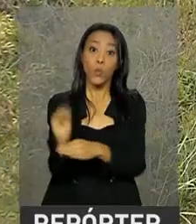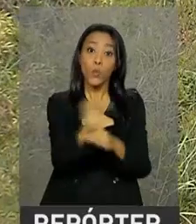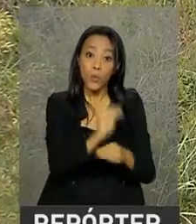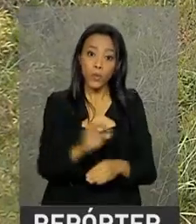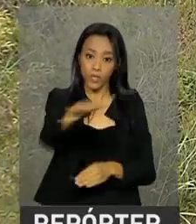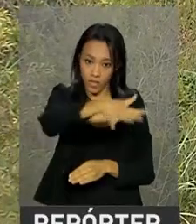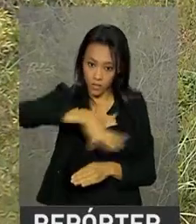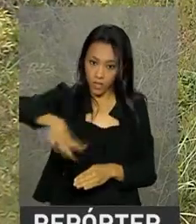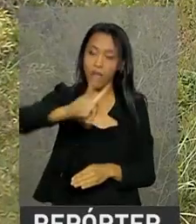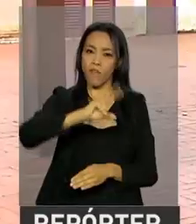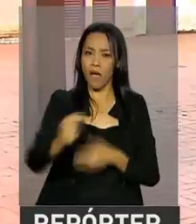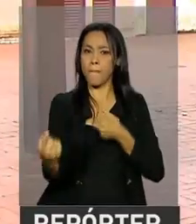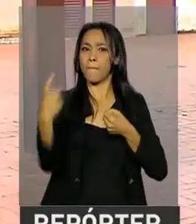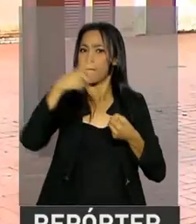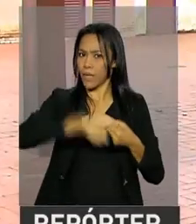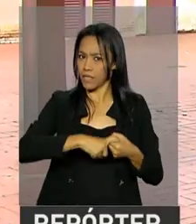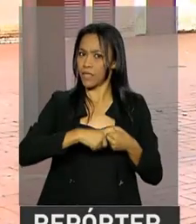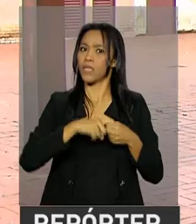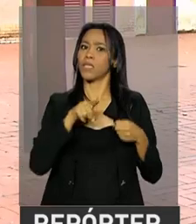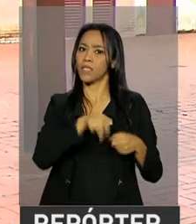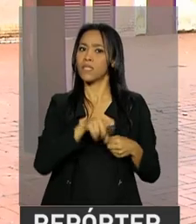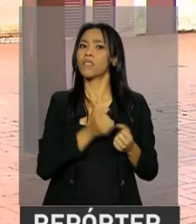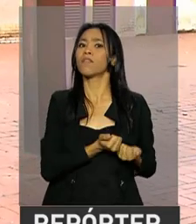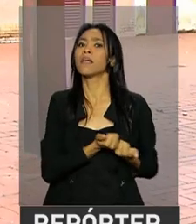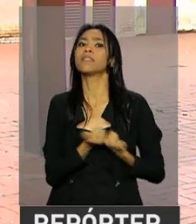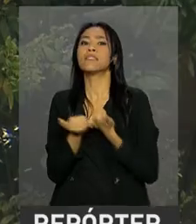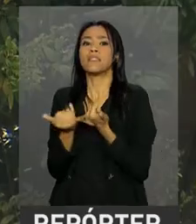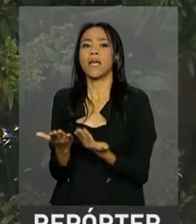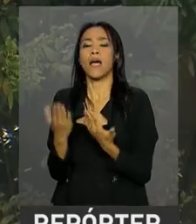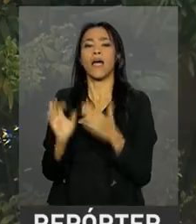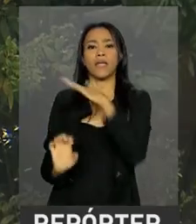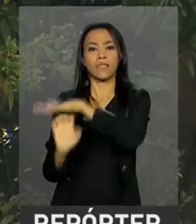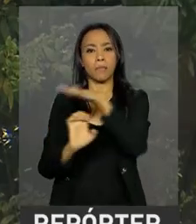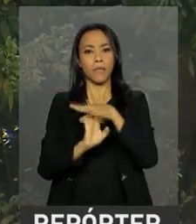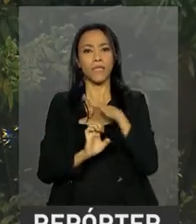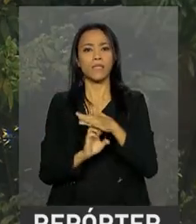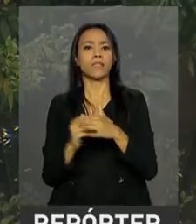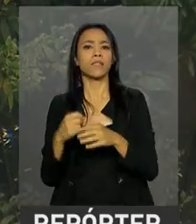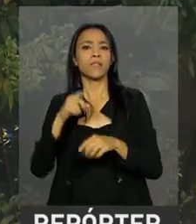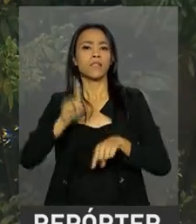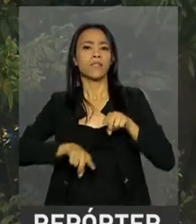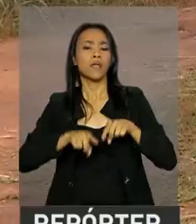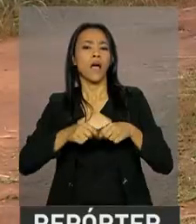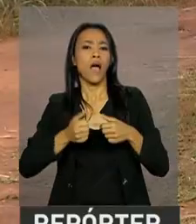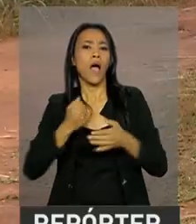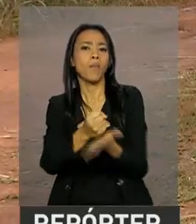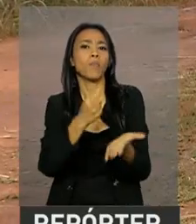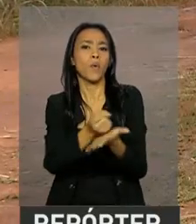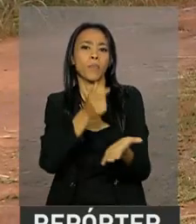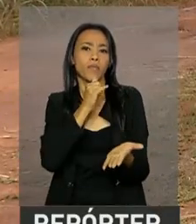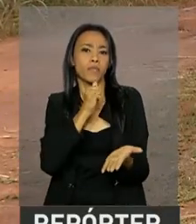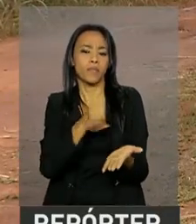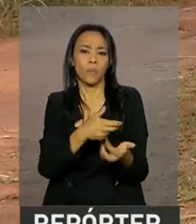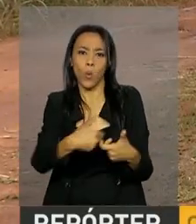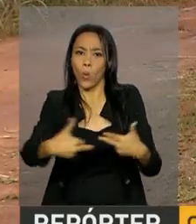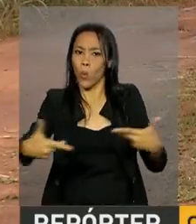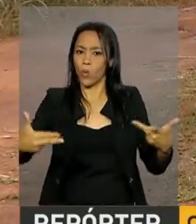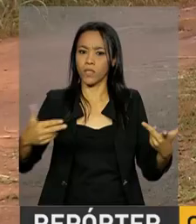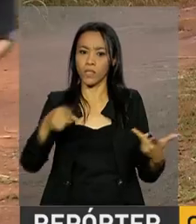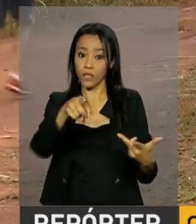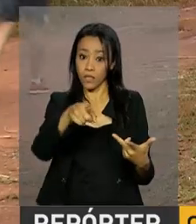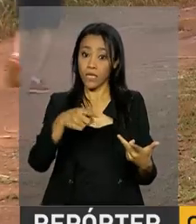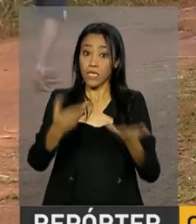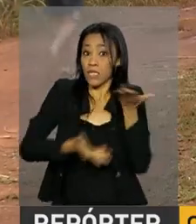vai fazer parcerias e conceder à iniciativa privada serviços de apoio à visitação. Com a concessão, as opções